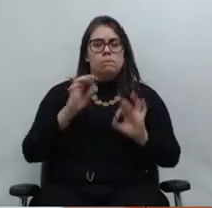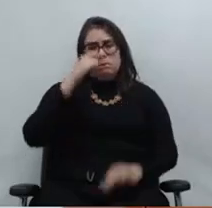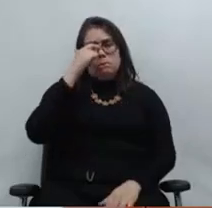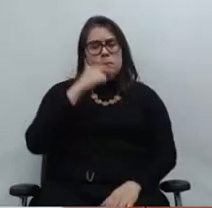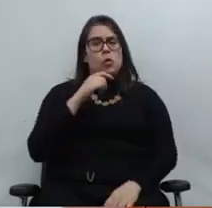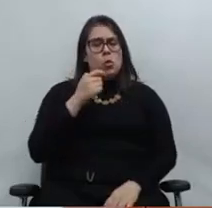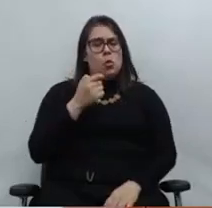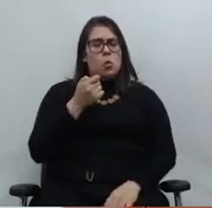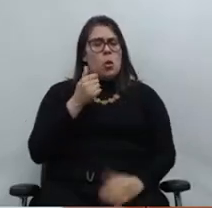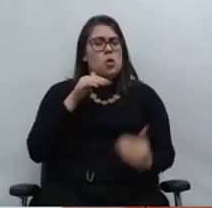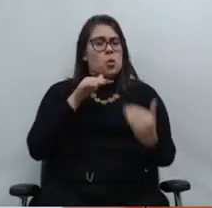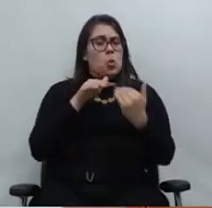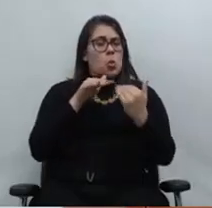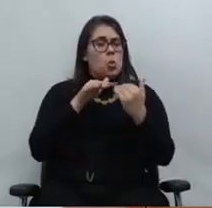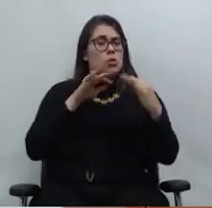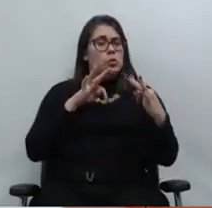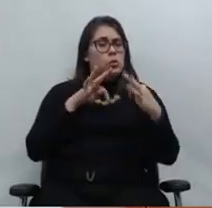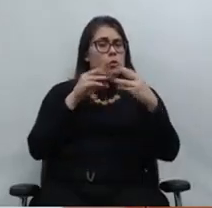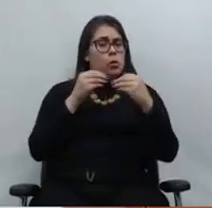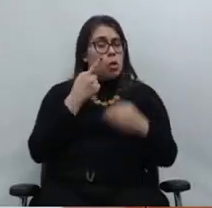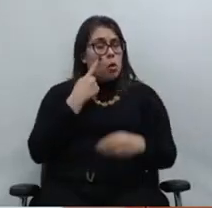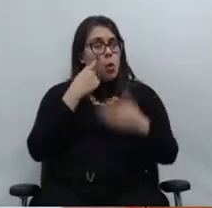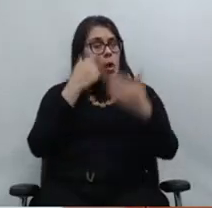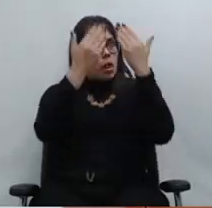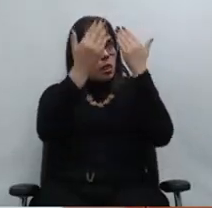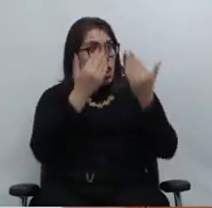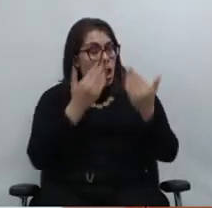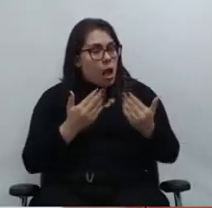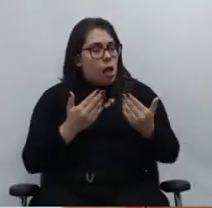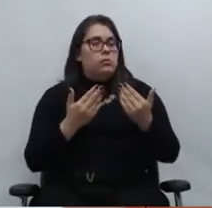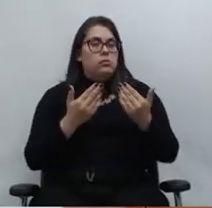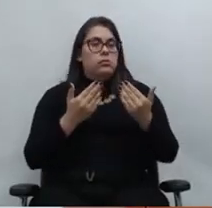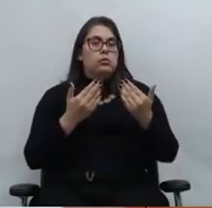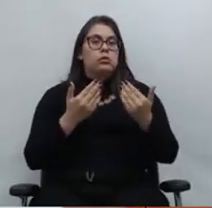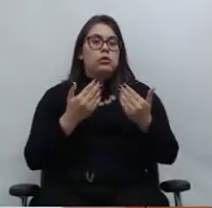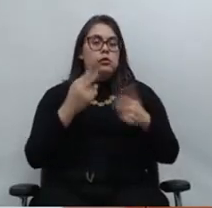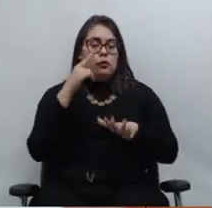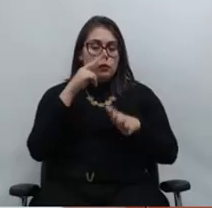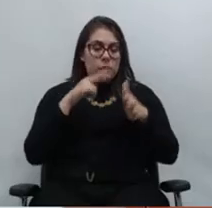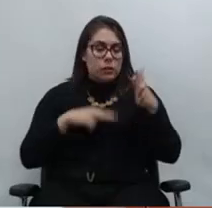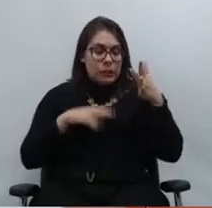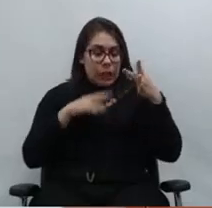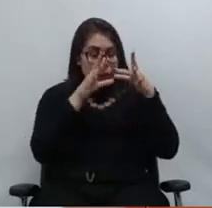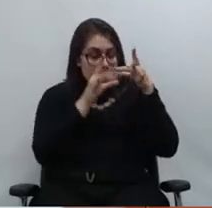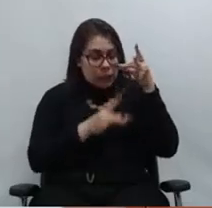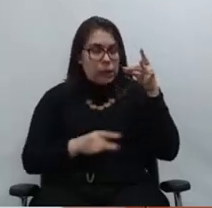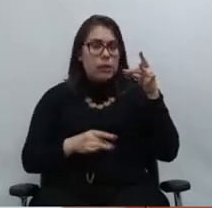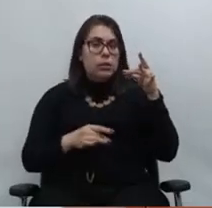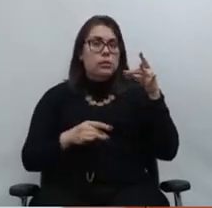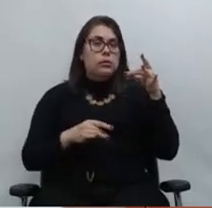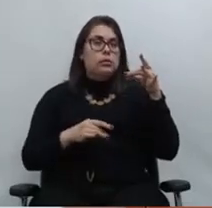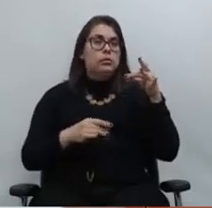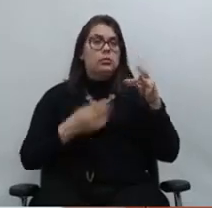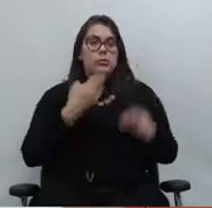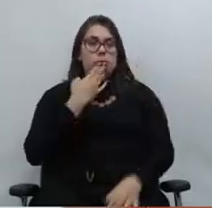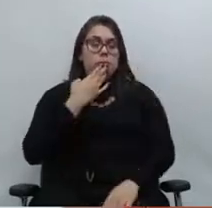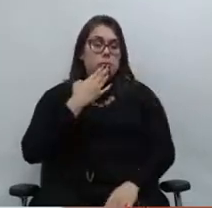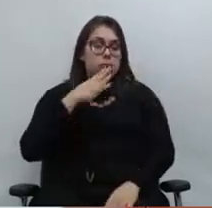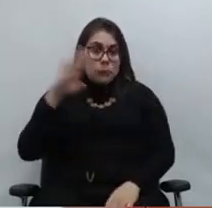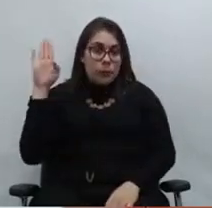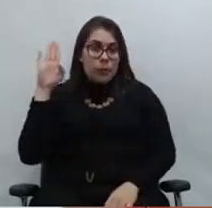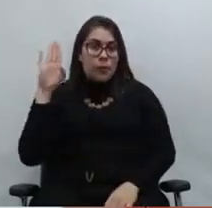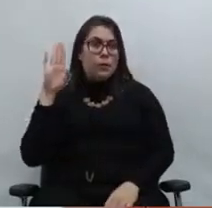integral concordância aqui, estou analisando, né, ouvi, e vou, claro, ler mais detidamente, não estou prometendo concordar